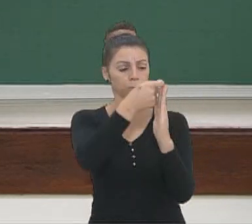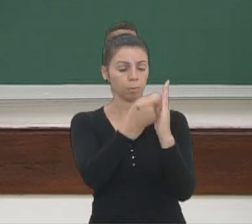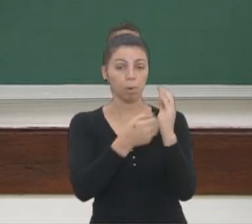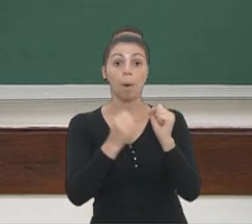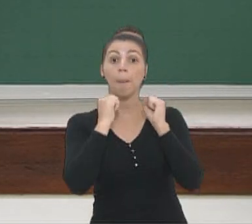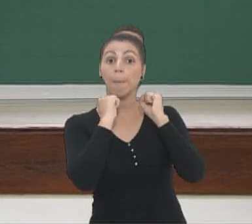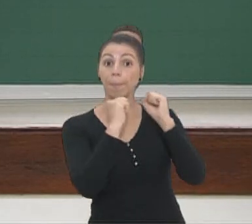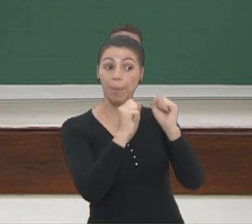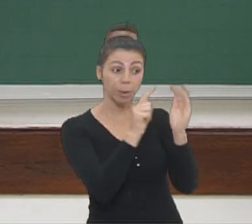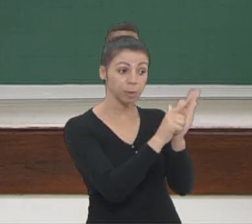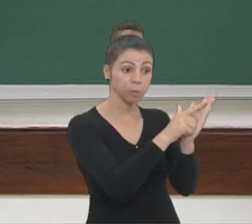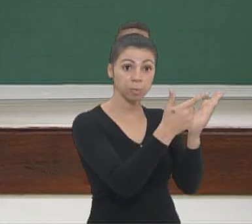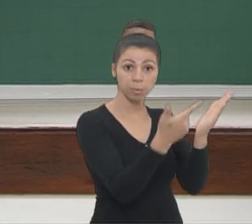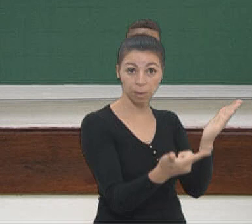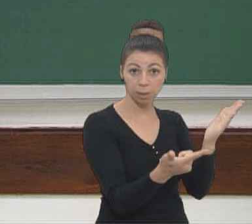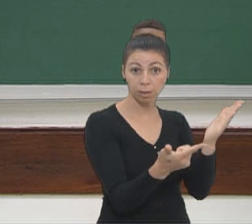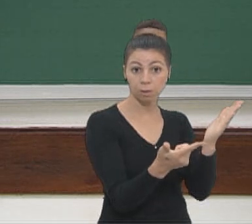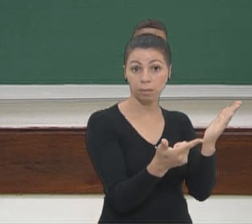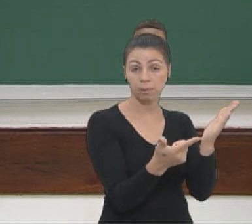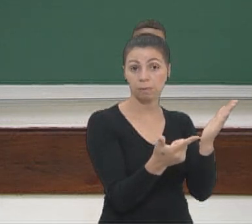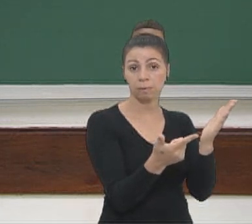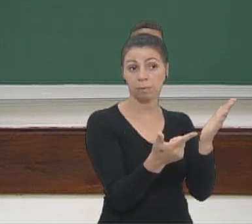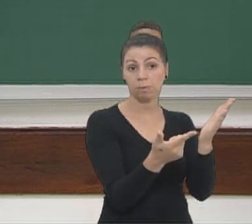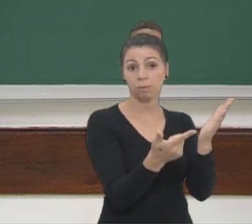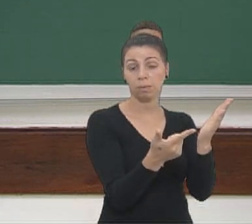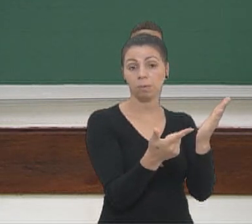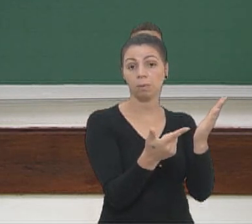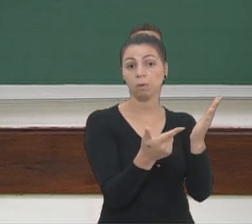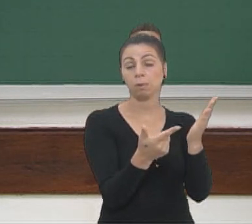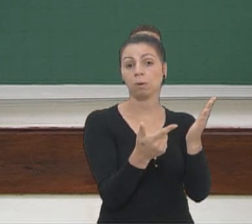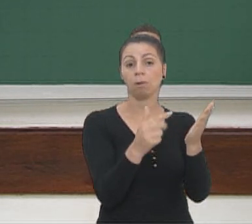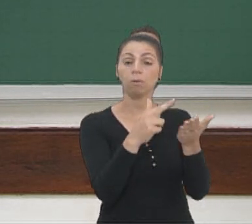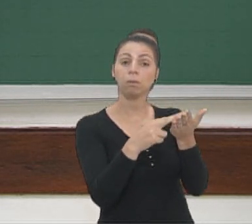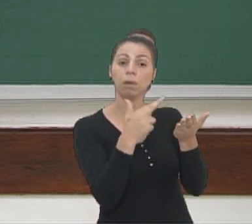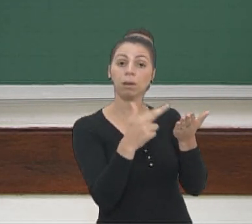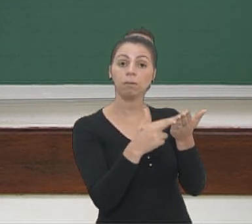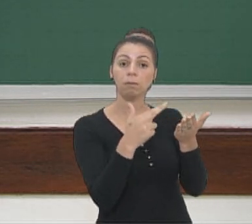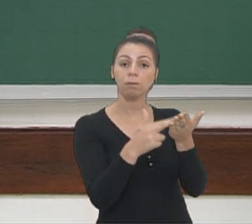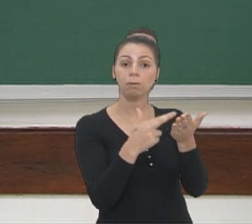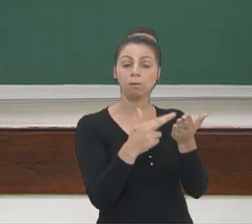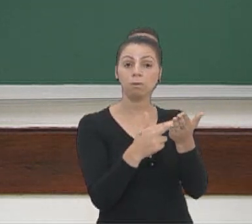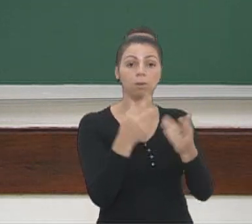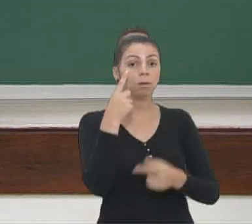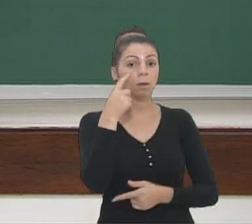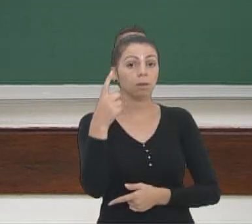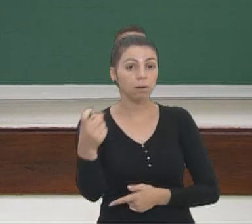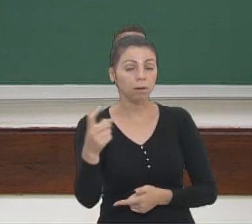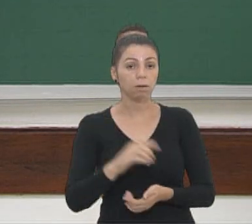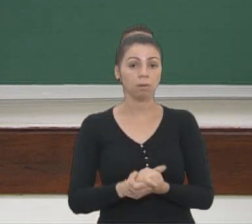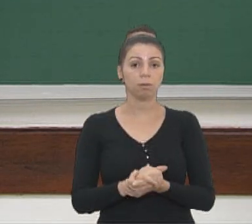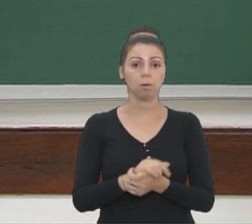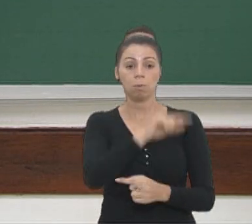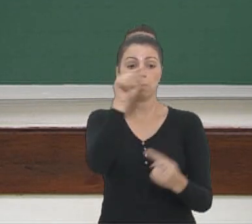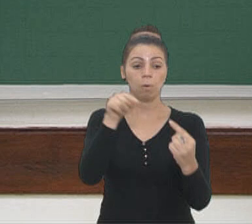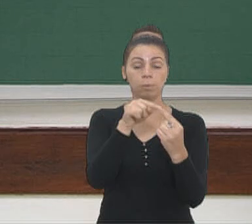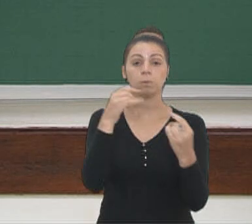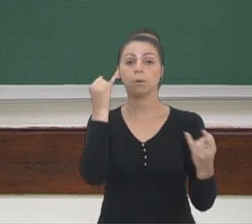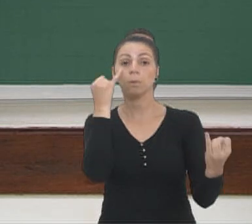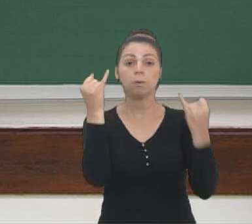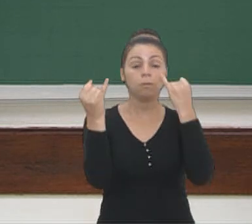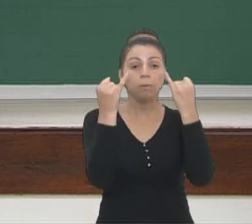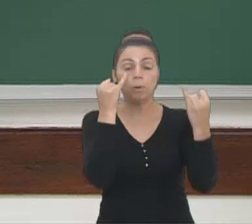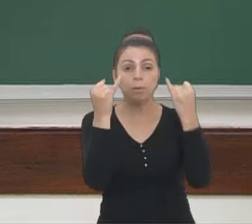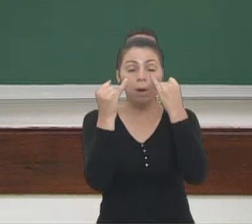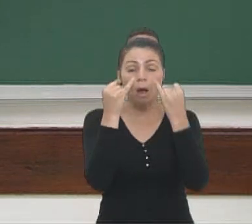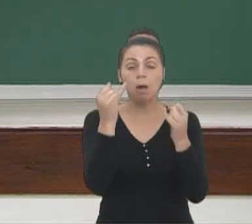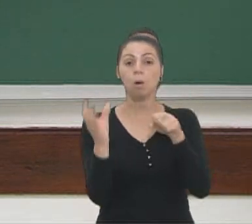jornalista, uma hipótese nesse caso, super interessante, cujo objetivo é informar um